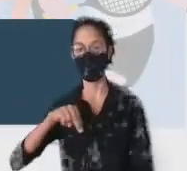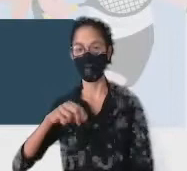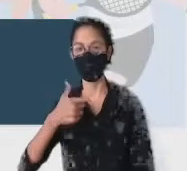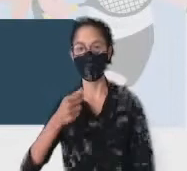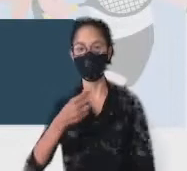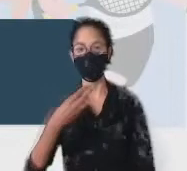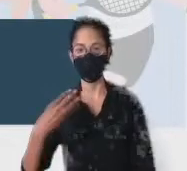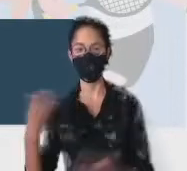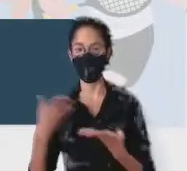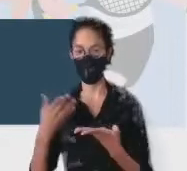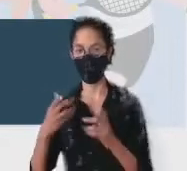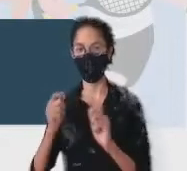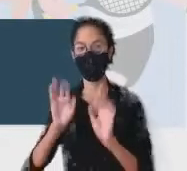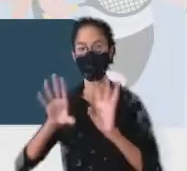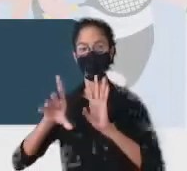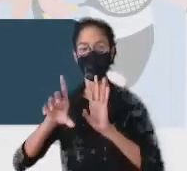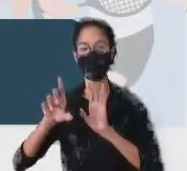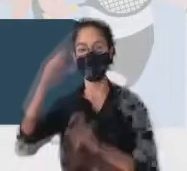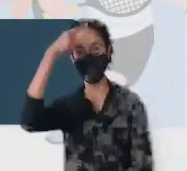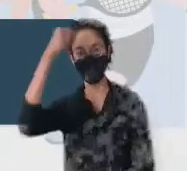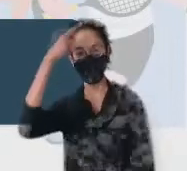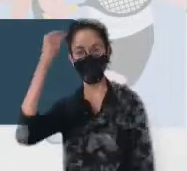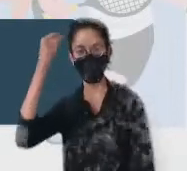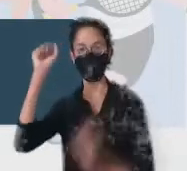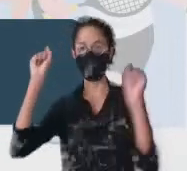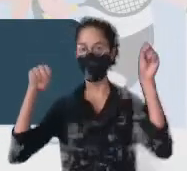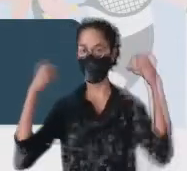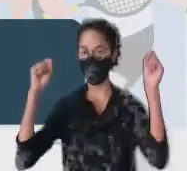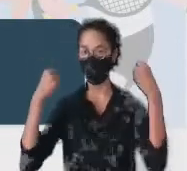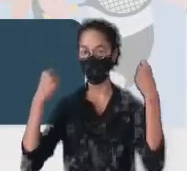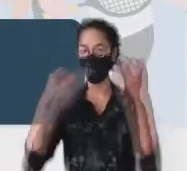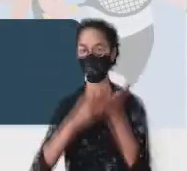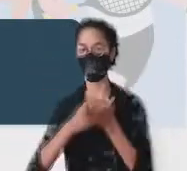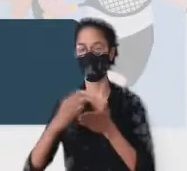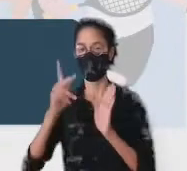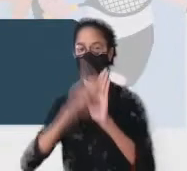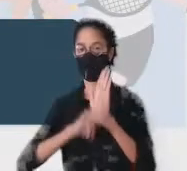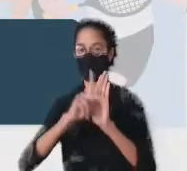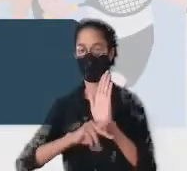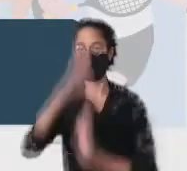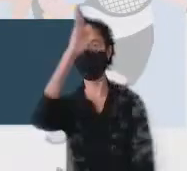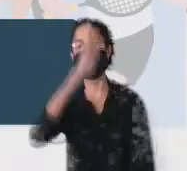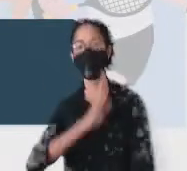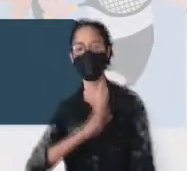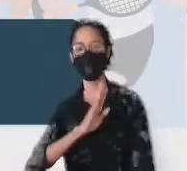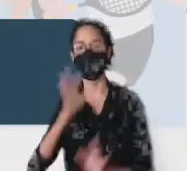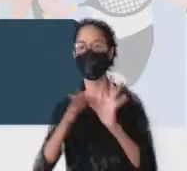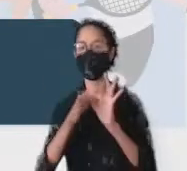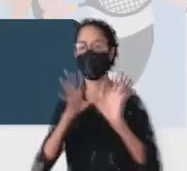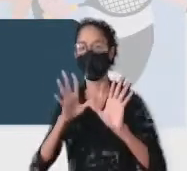física iniciou no esporte através de um projeto gratuito oferecido pela Budokan que foram